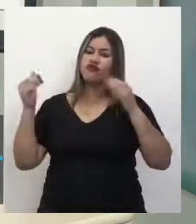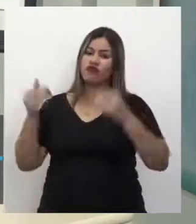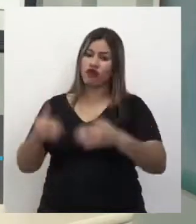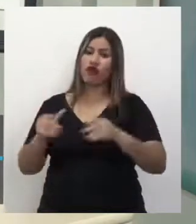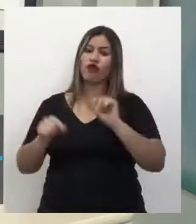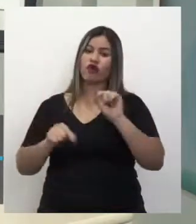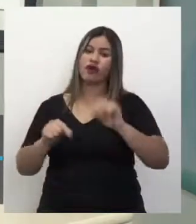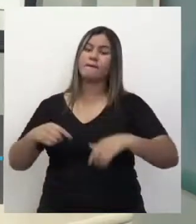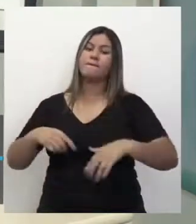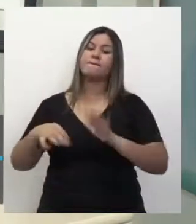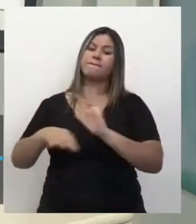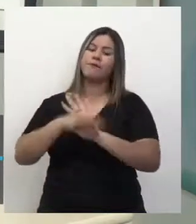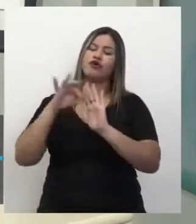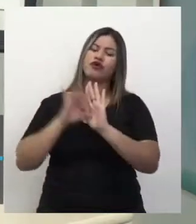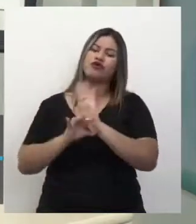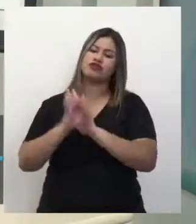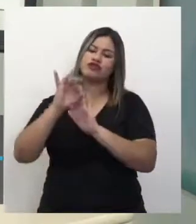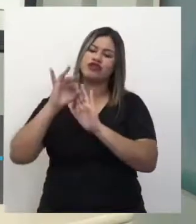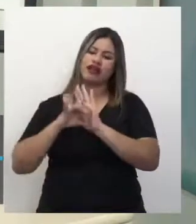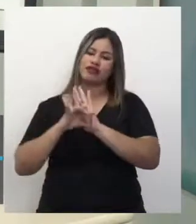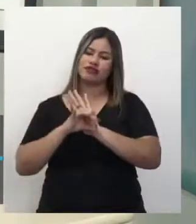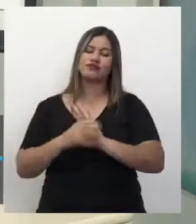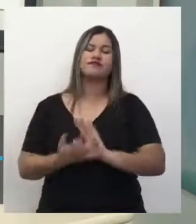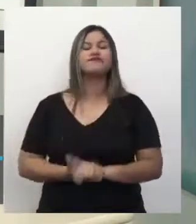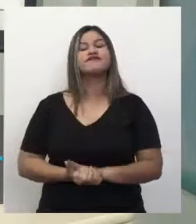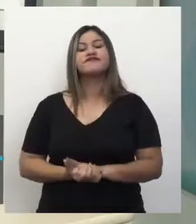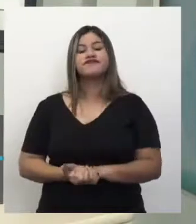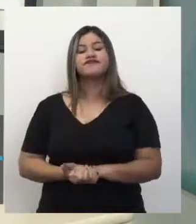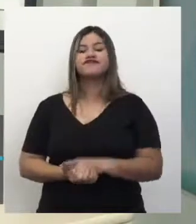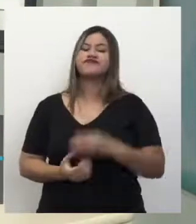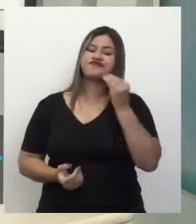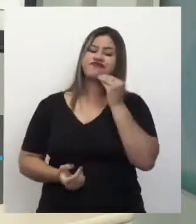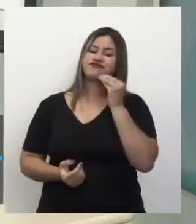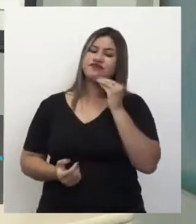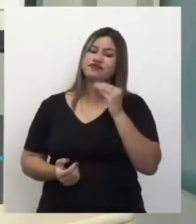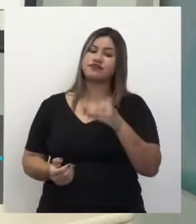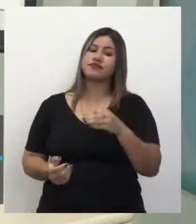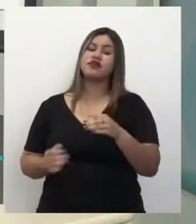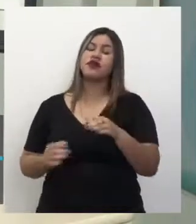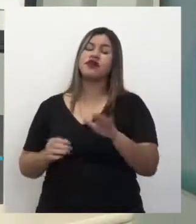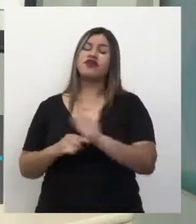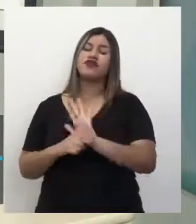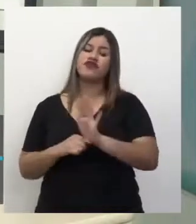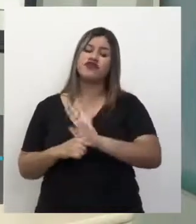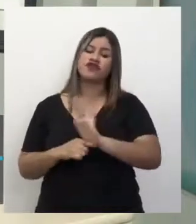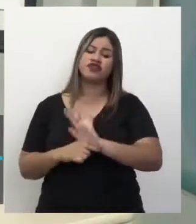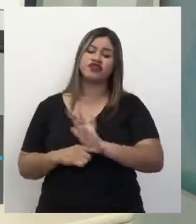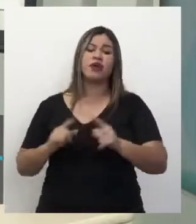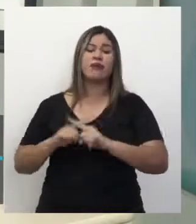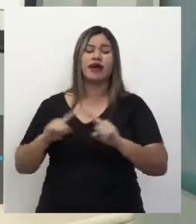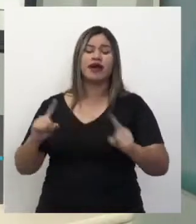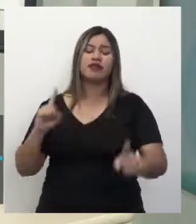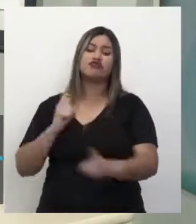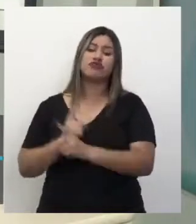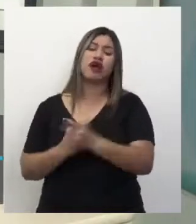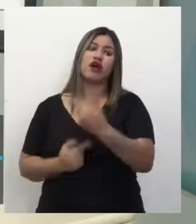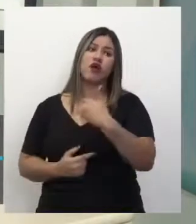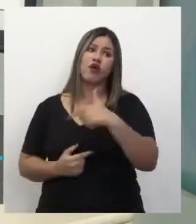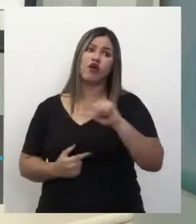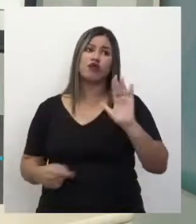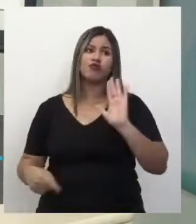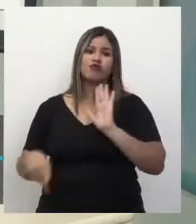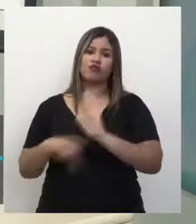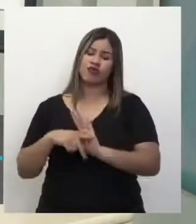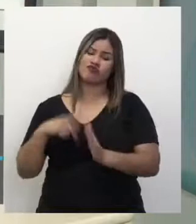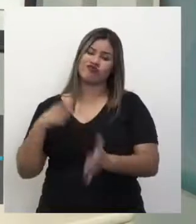mosaico diferente. Eu quis trazer uma ideia diferente. Eu procurei vídeos para trazer, mas não achei nada liberado de